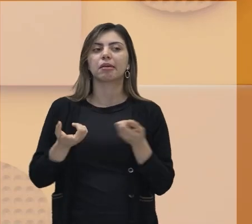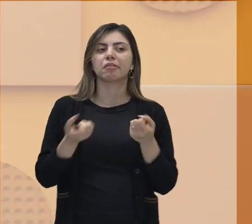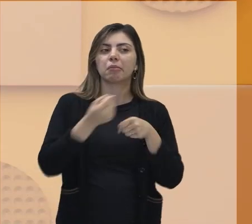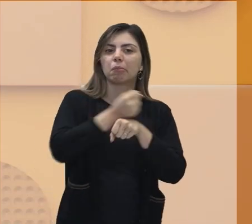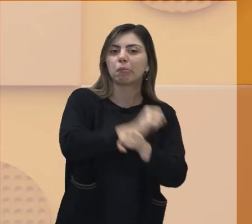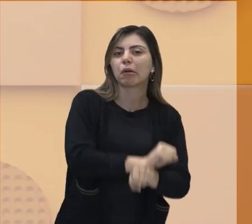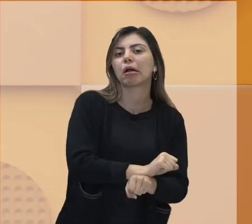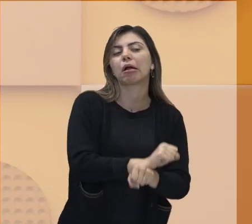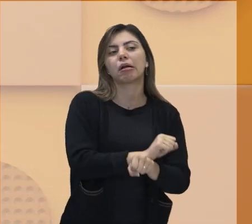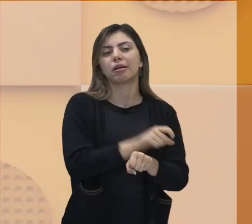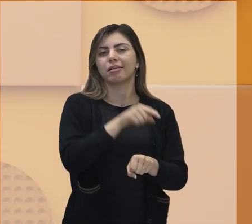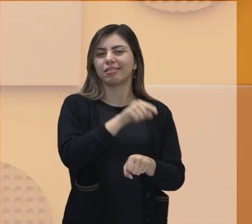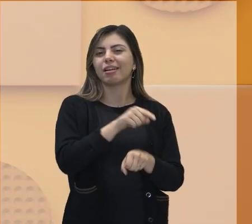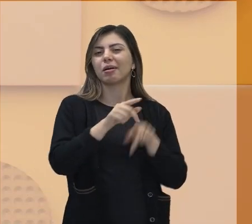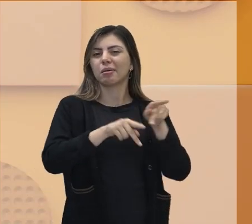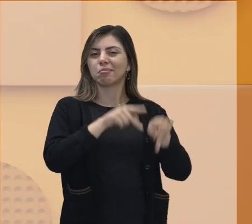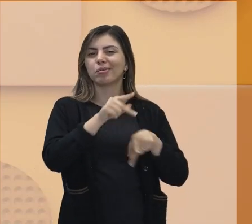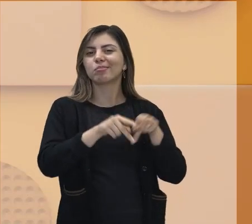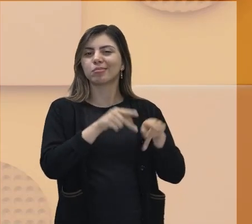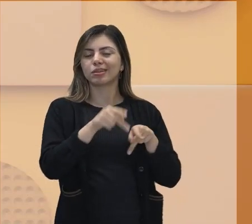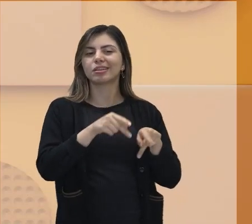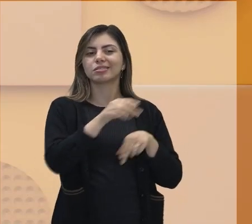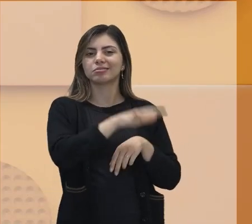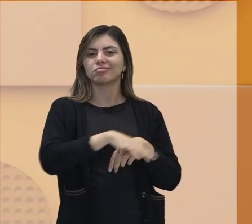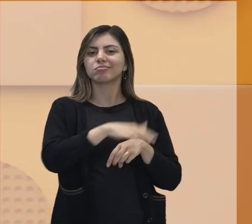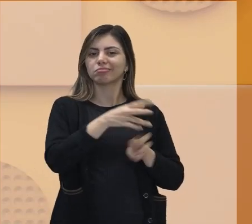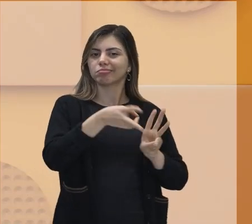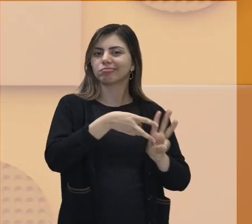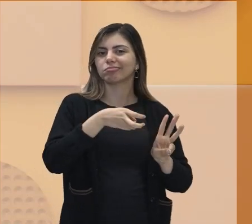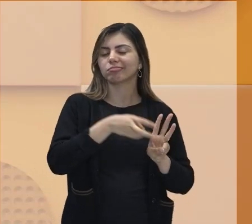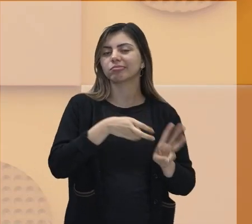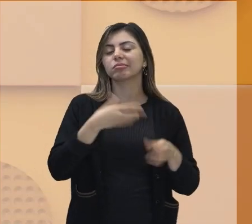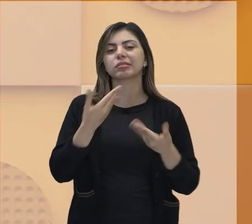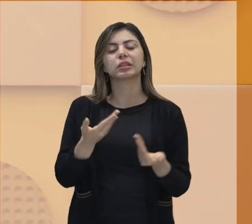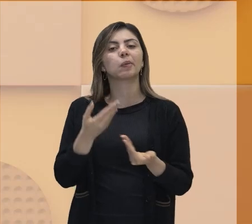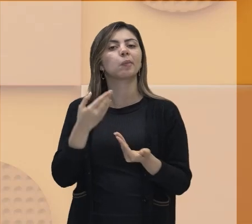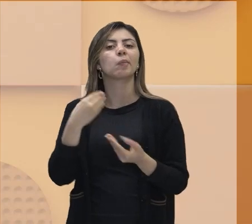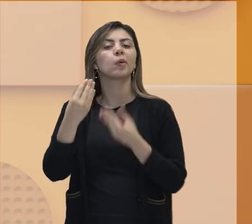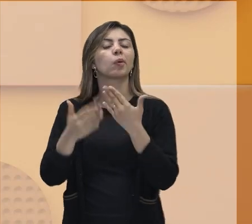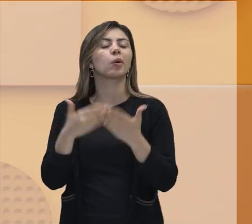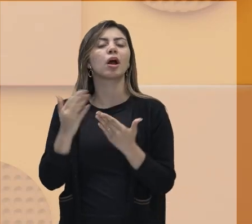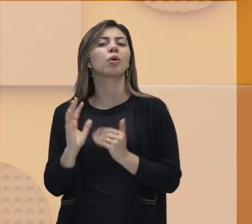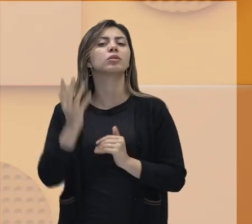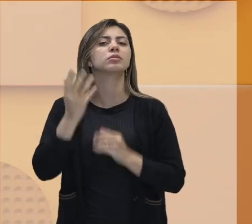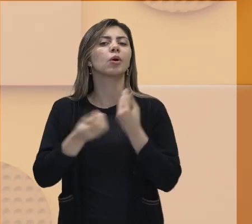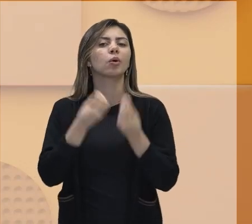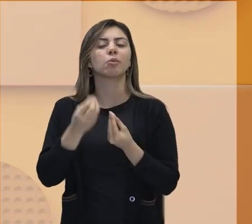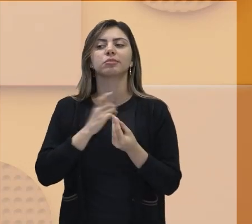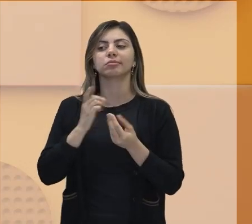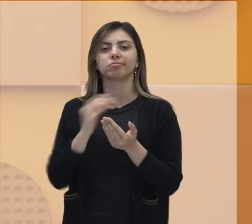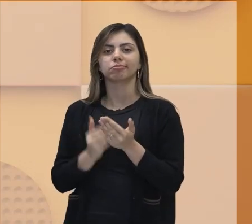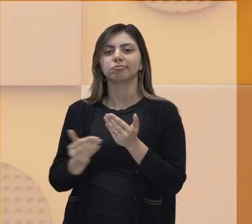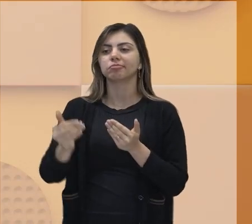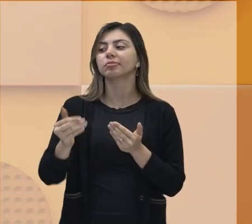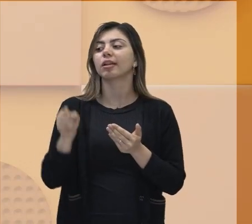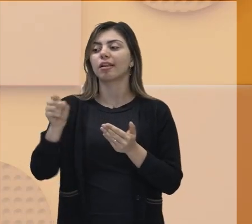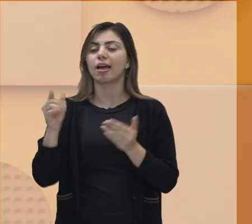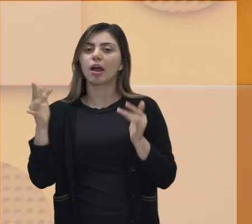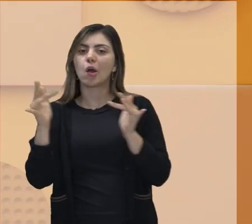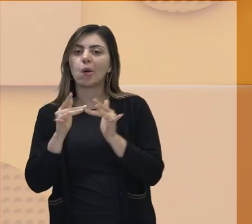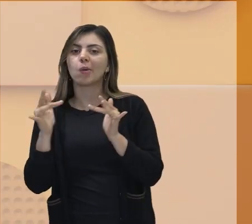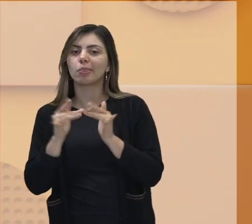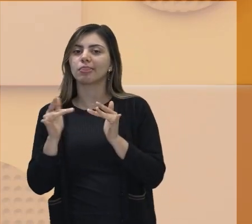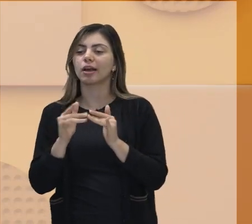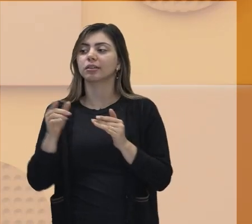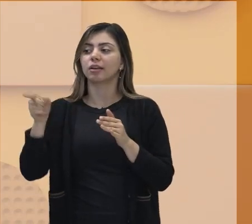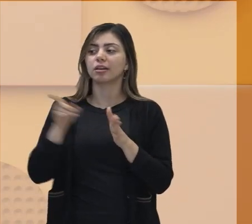escravidão empregado às populações indígenas vai se dar justamente a partir do contato